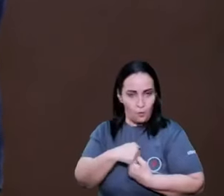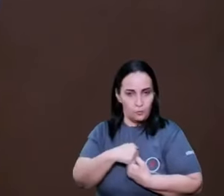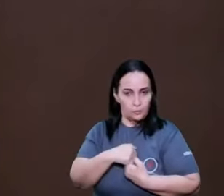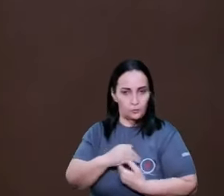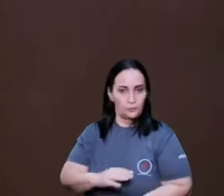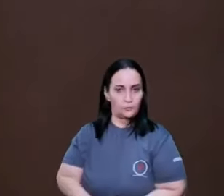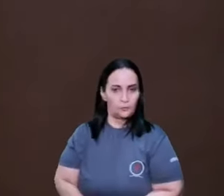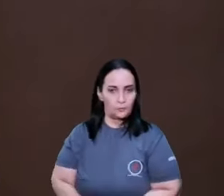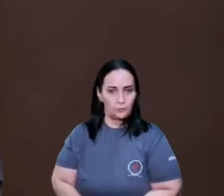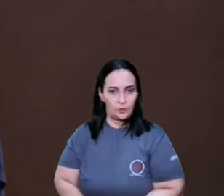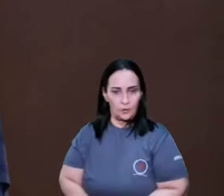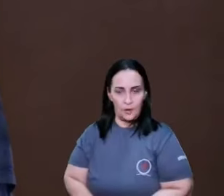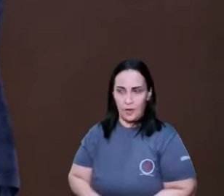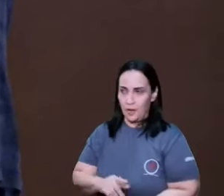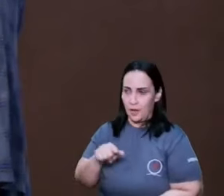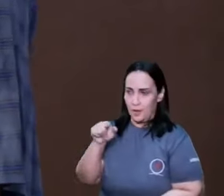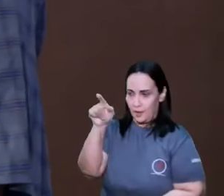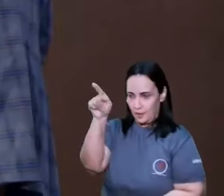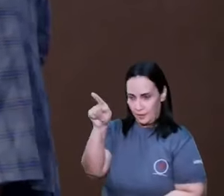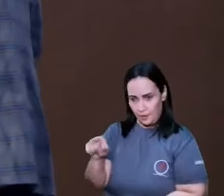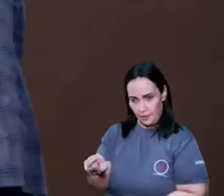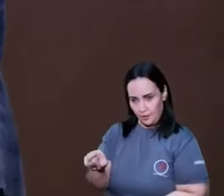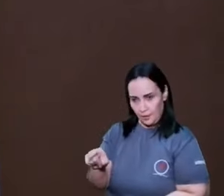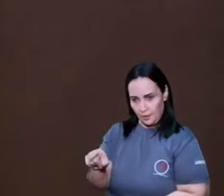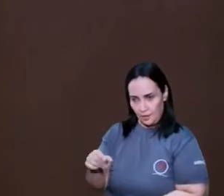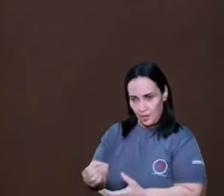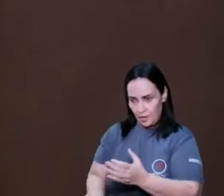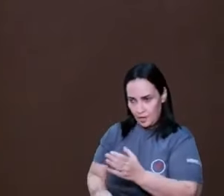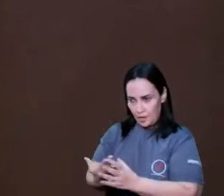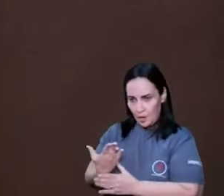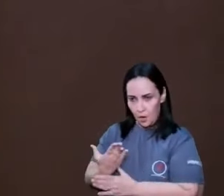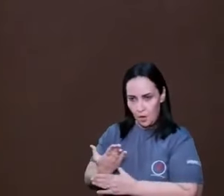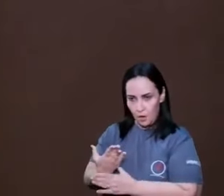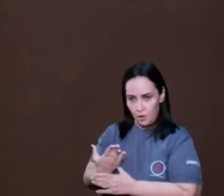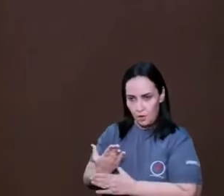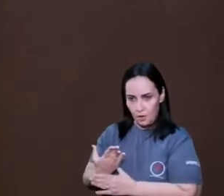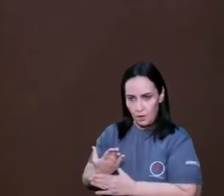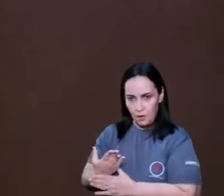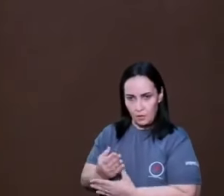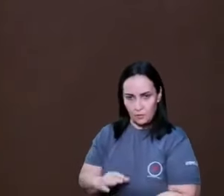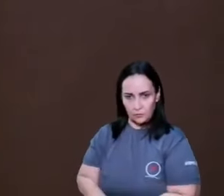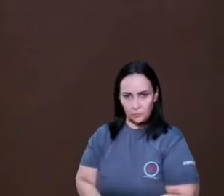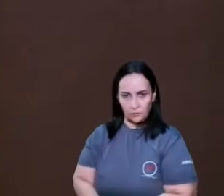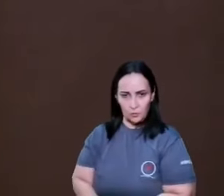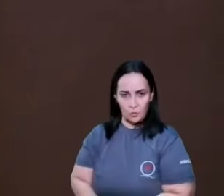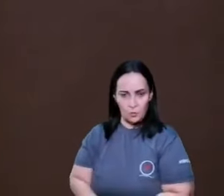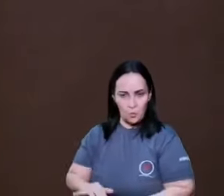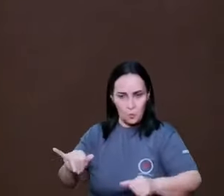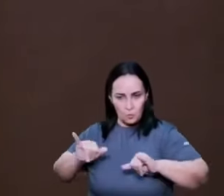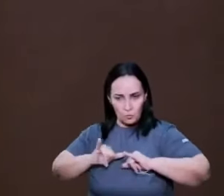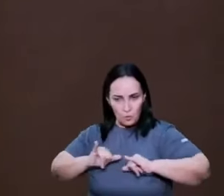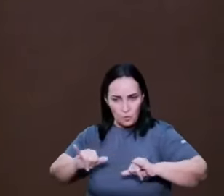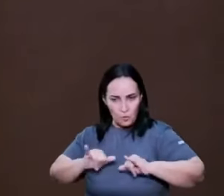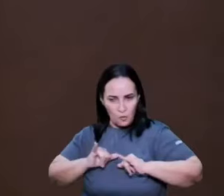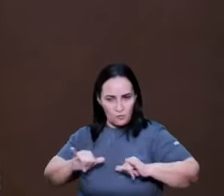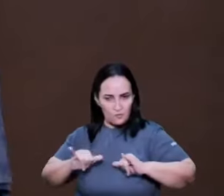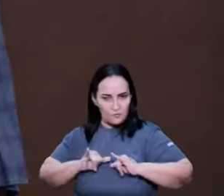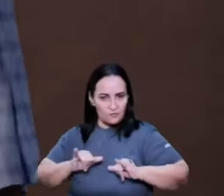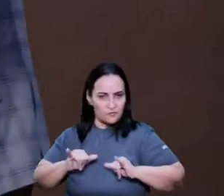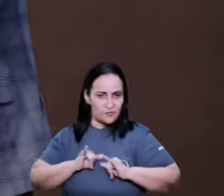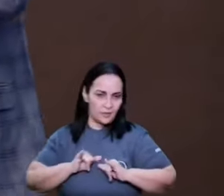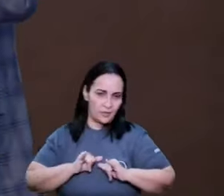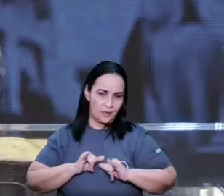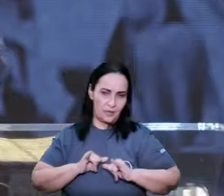diz eu não te criei para você carregar um barril de pólvora aí dentro para explodir a